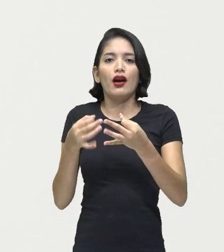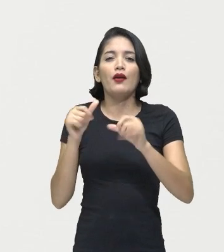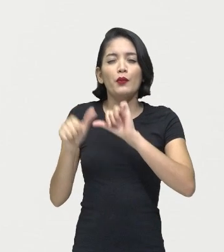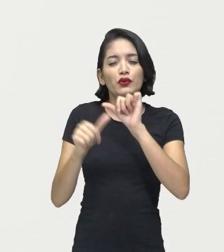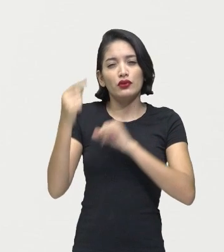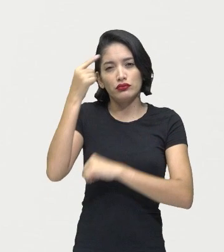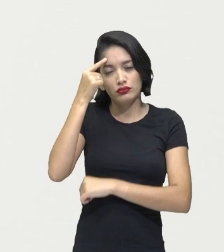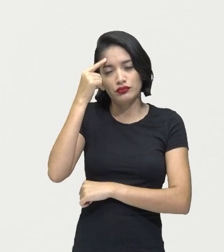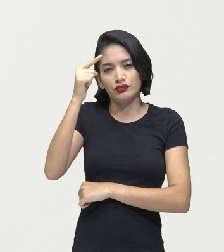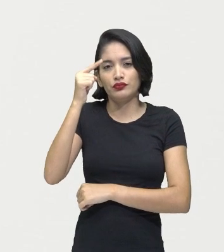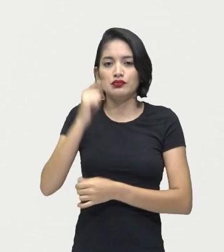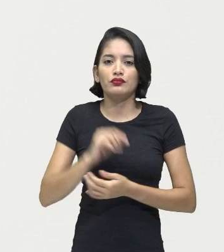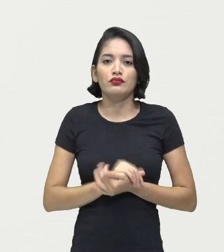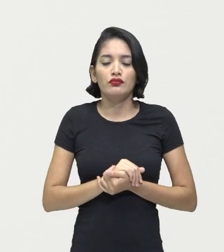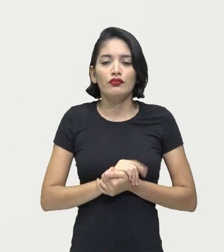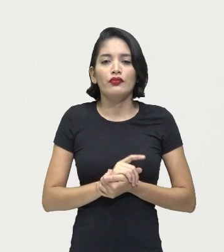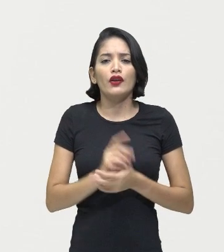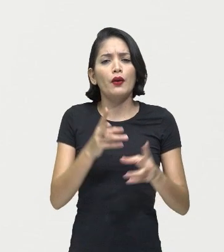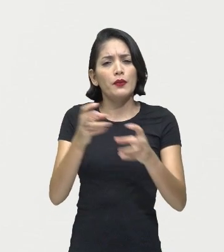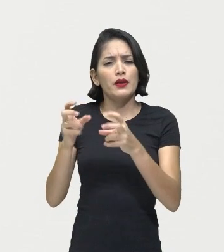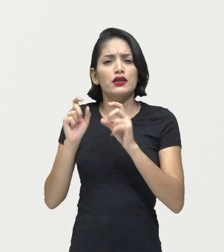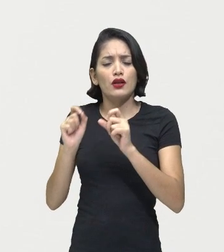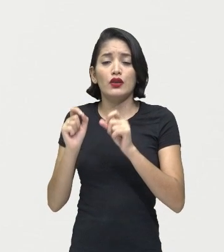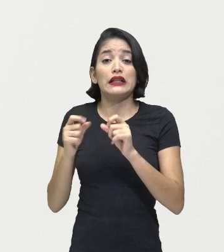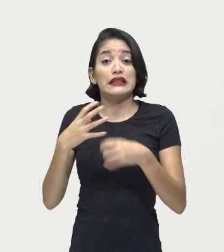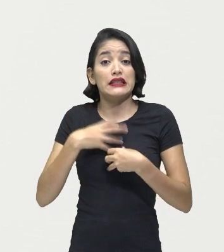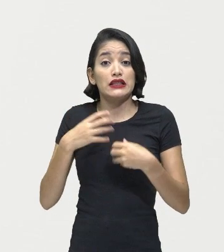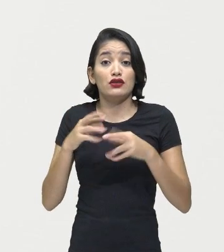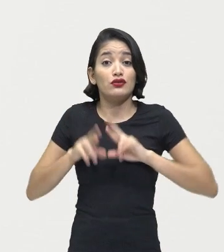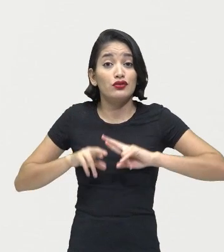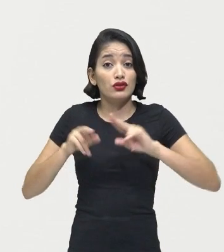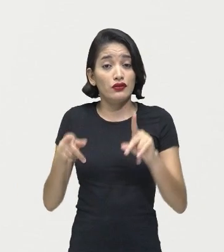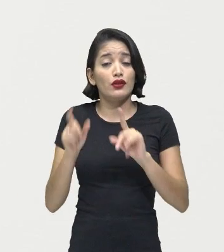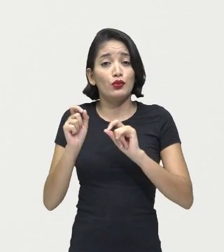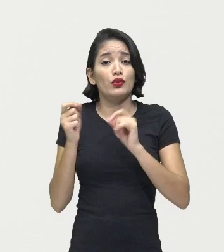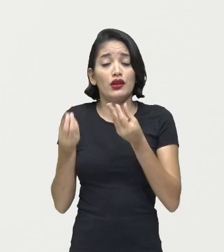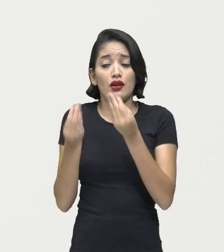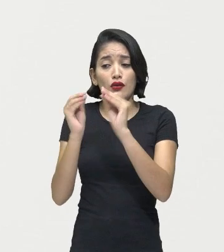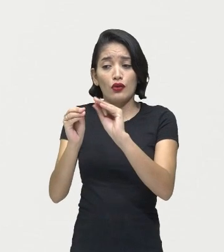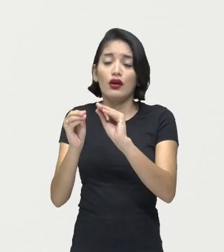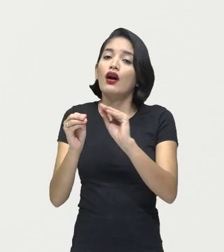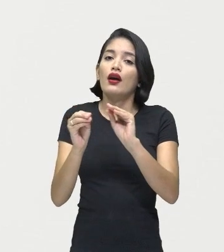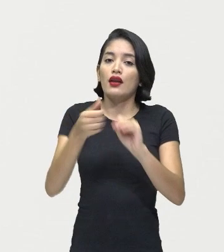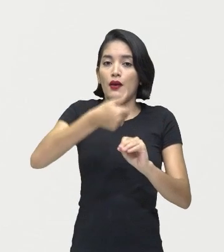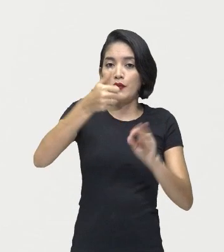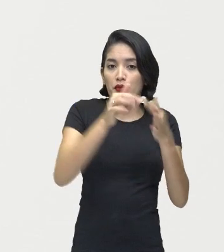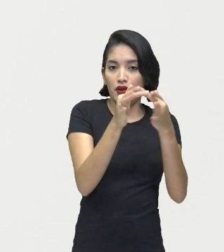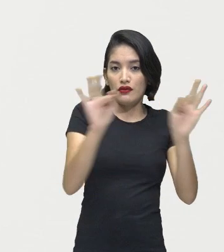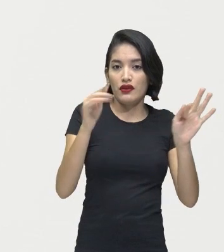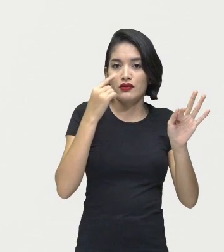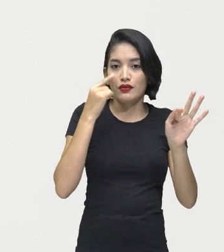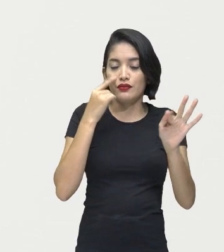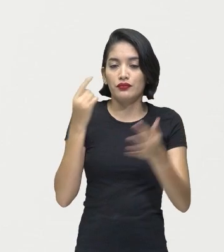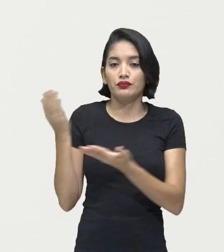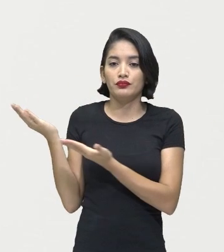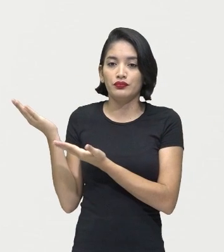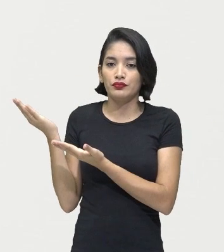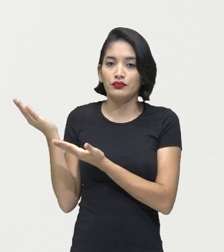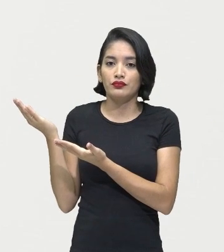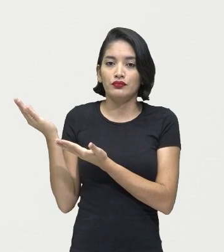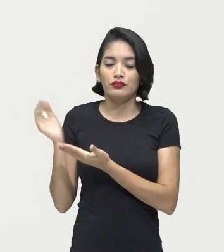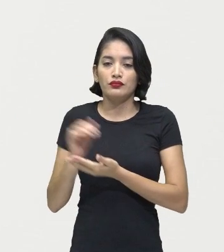de ideia. Então, observe que está acontecendo no sentido contrário ao que está sendo colocado na primeira oração, que no caso é essa aqui, ó. Na